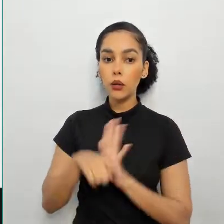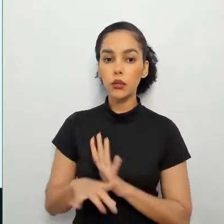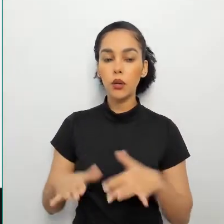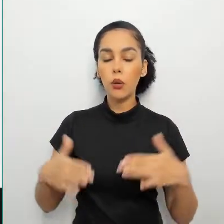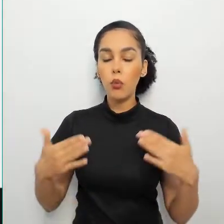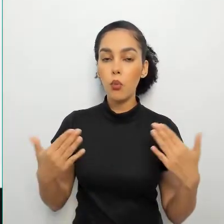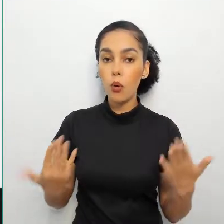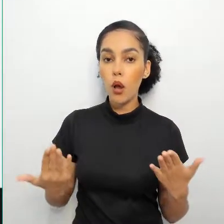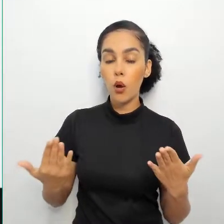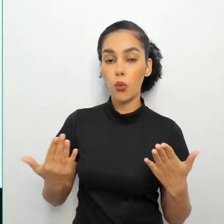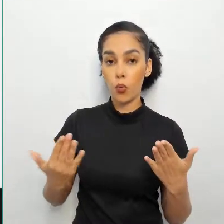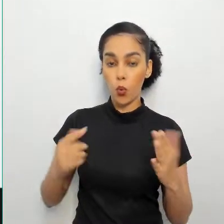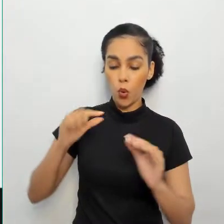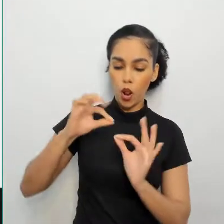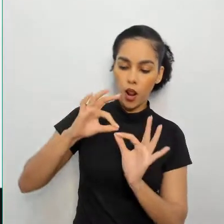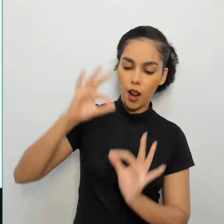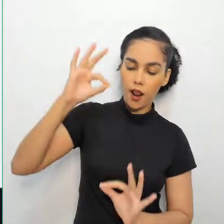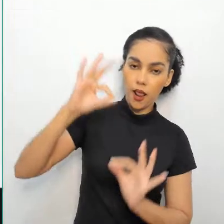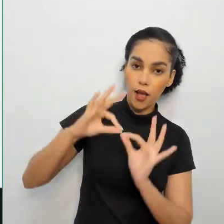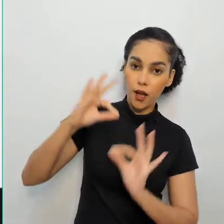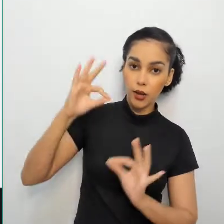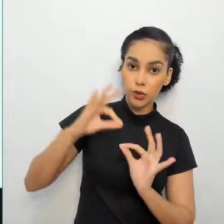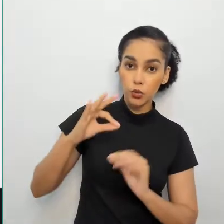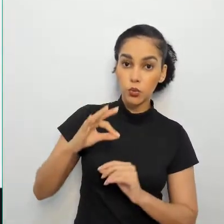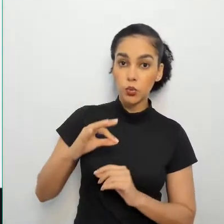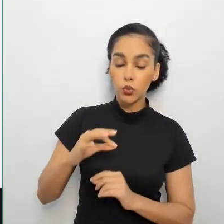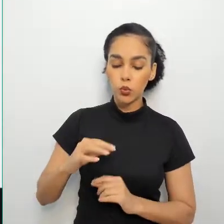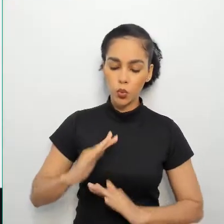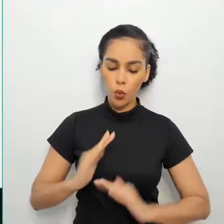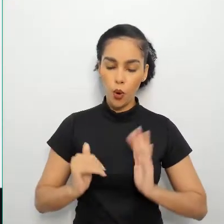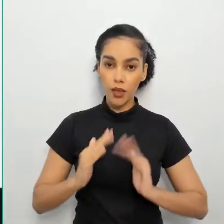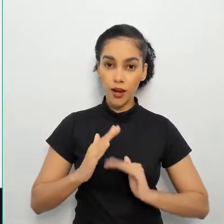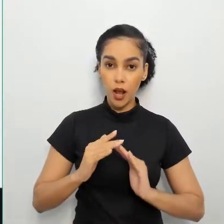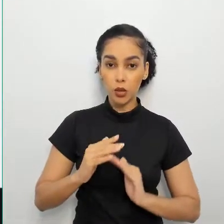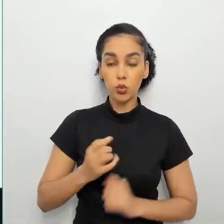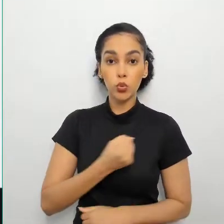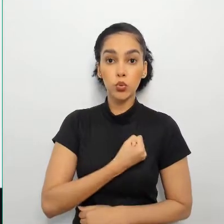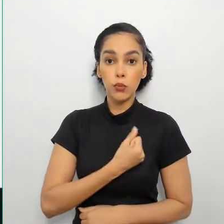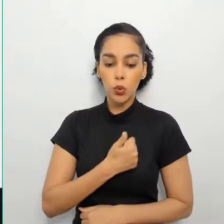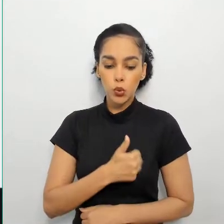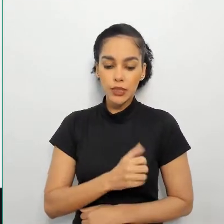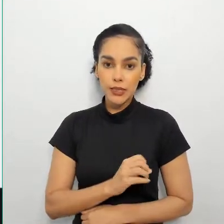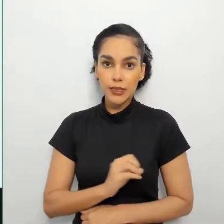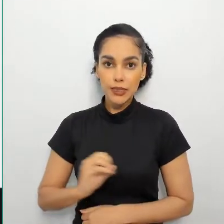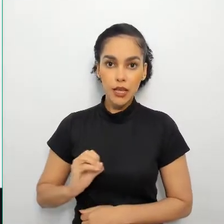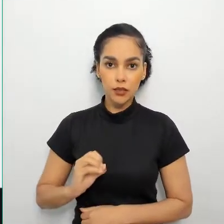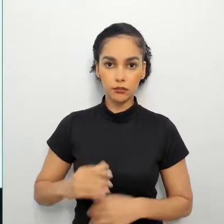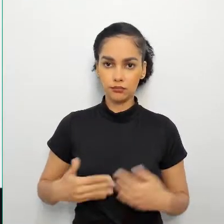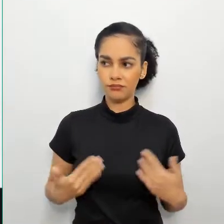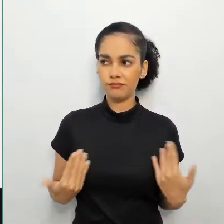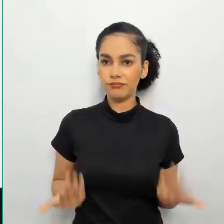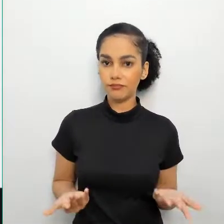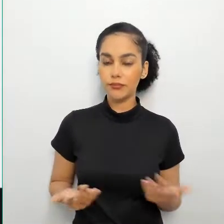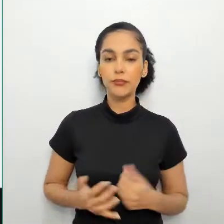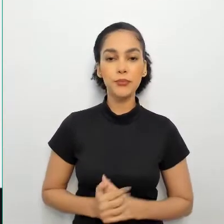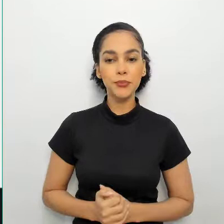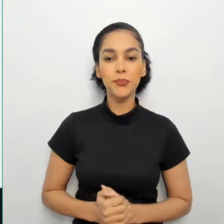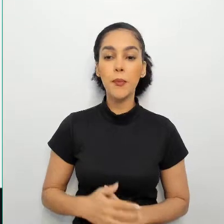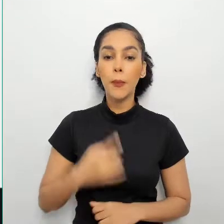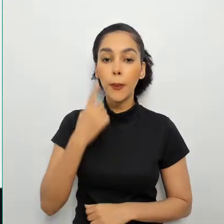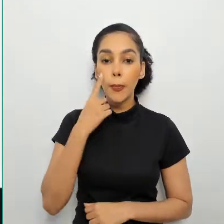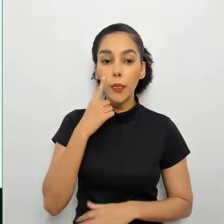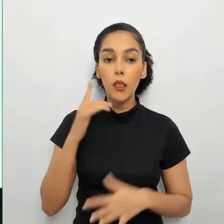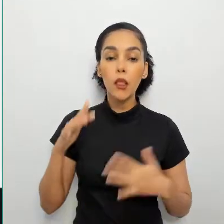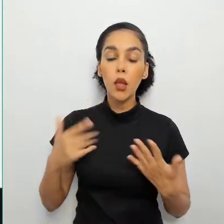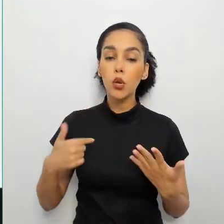medida do lado do centésimo quadrado construído de acordo com esse padrão? Observe, eu vou montar aqui uma